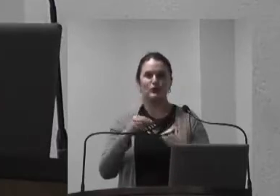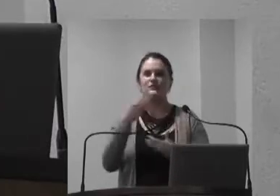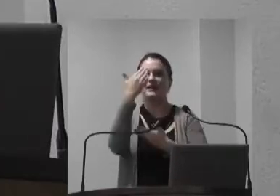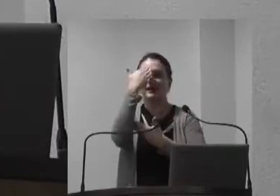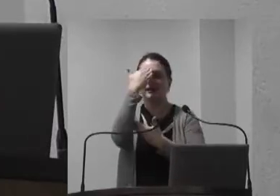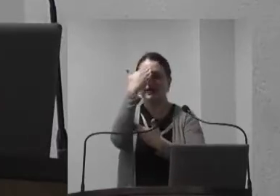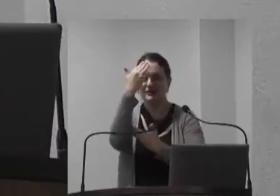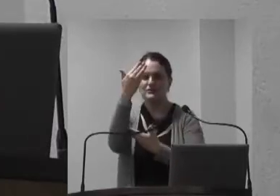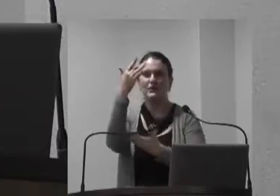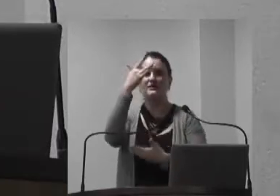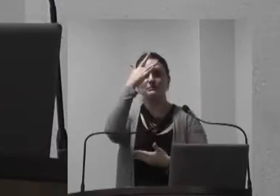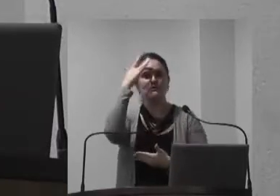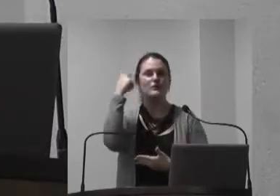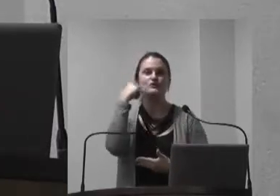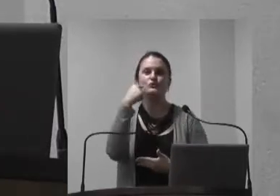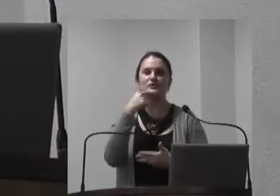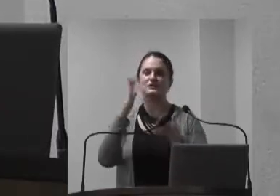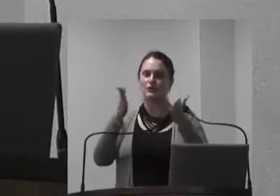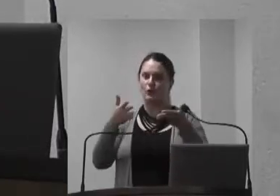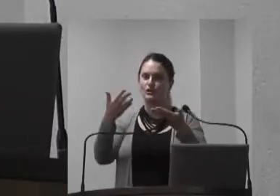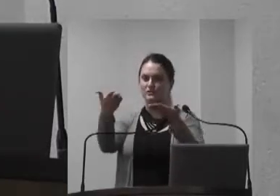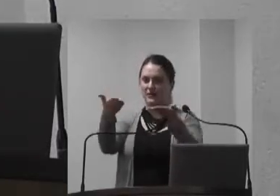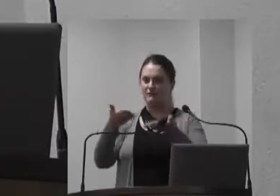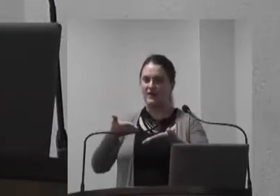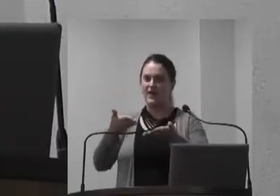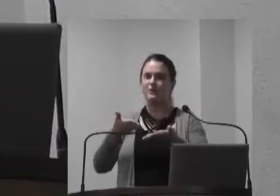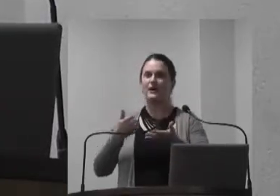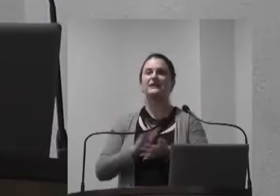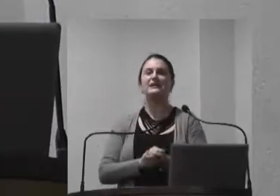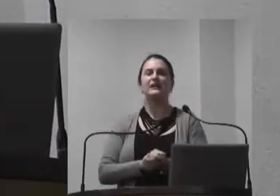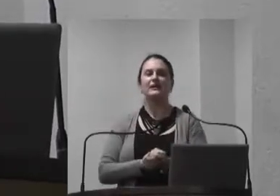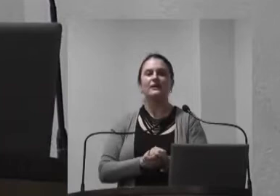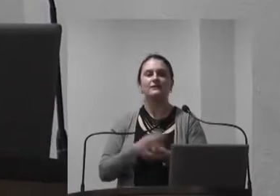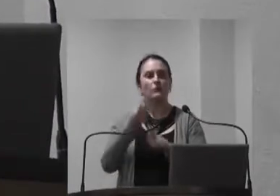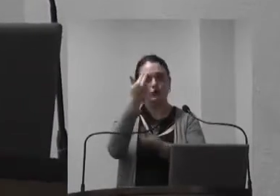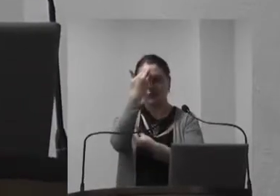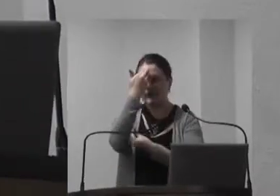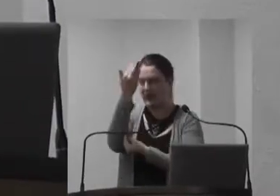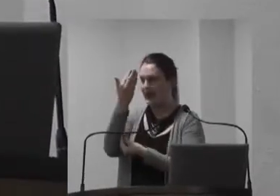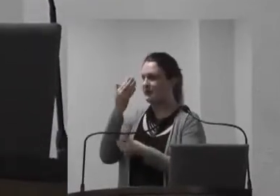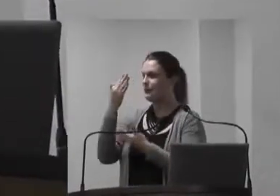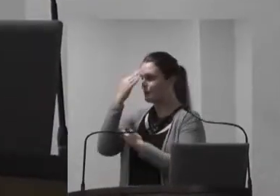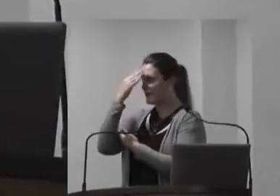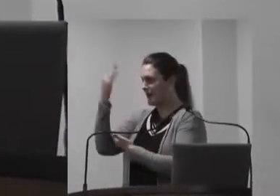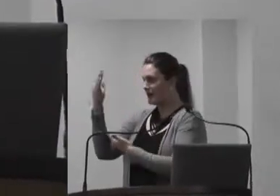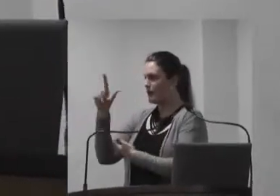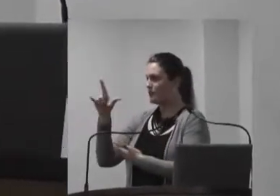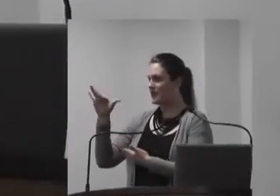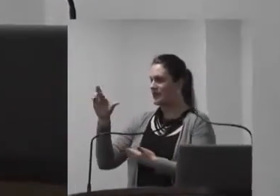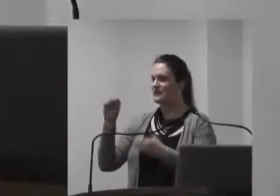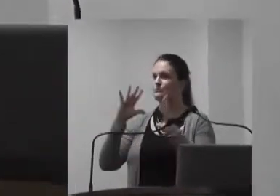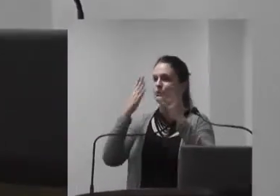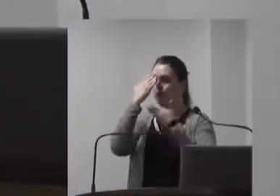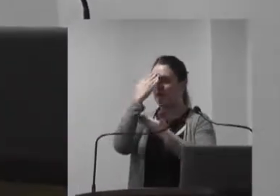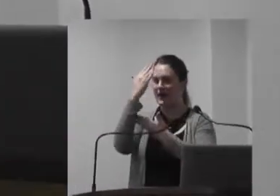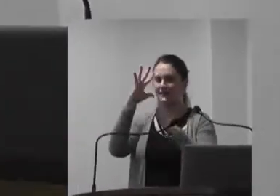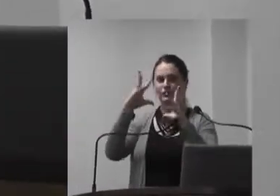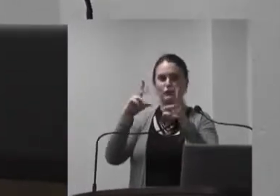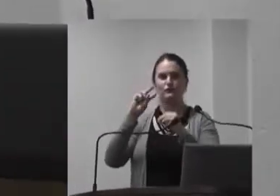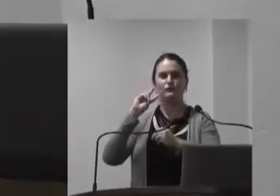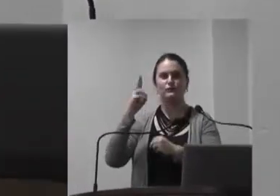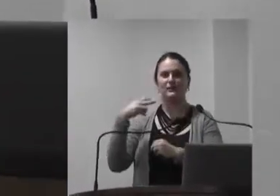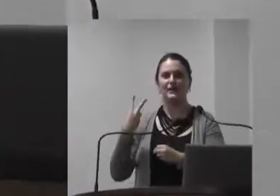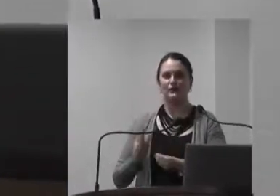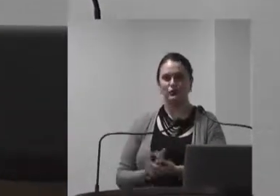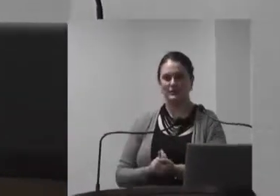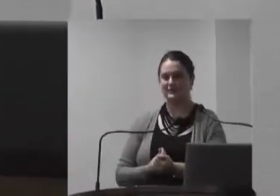de todos, agradeço as pessoas surdas que hoje, né, vieram aqui. Então, muito obrigada ao Mires, muito obrigada